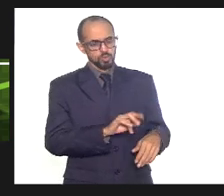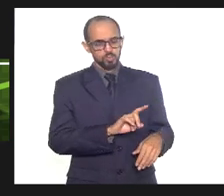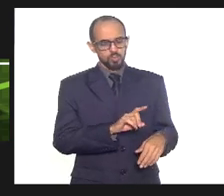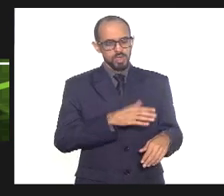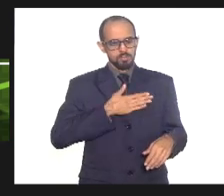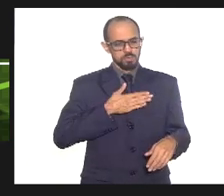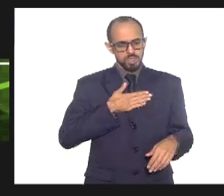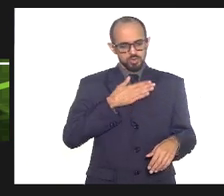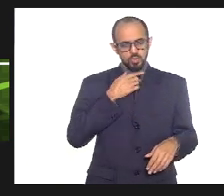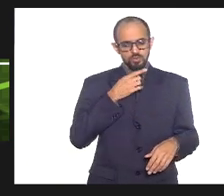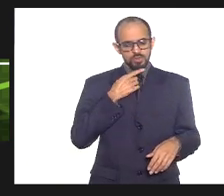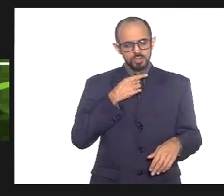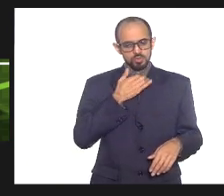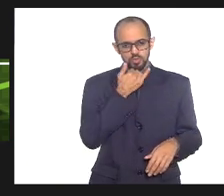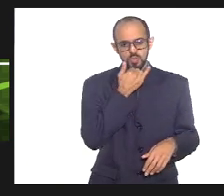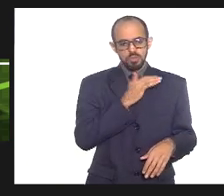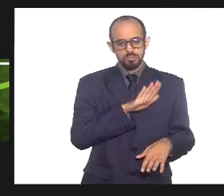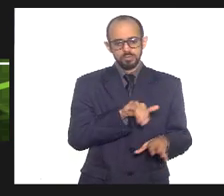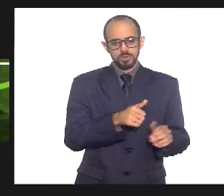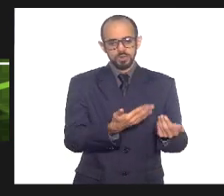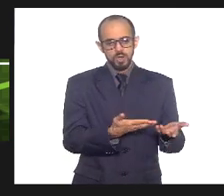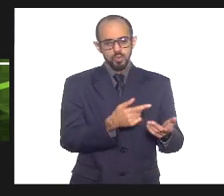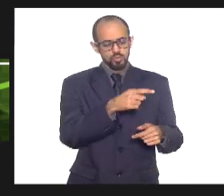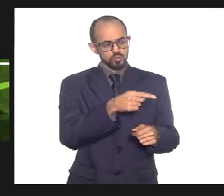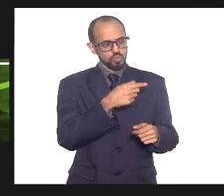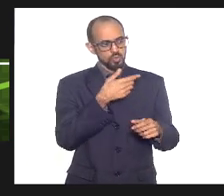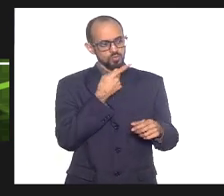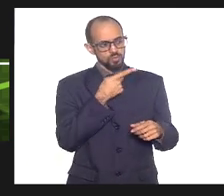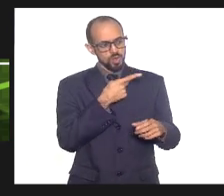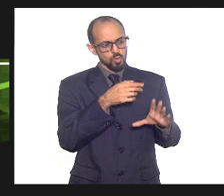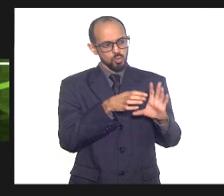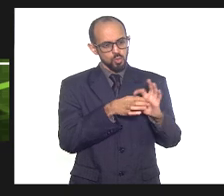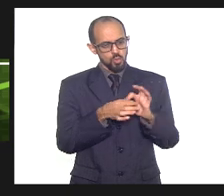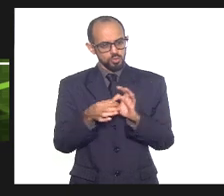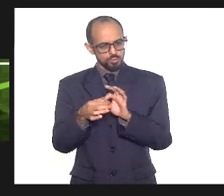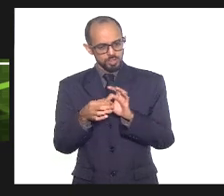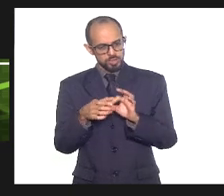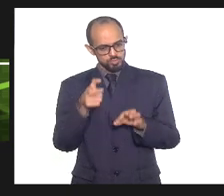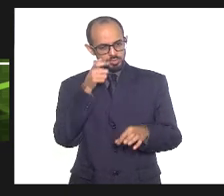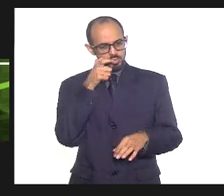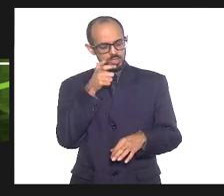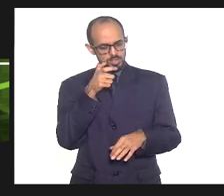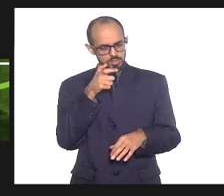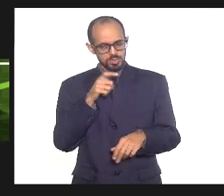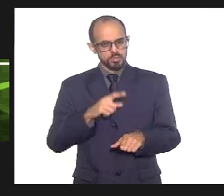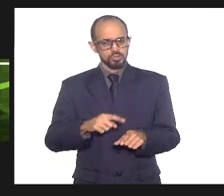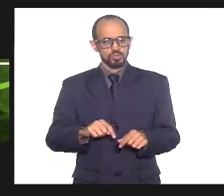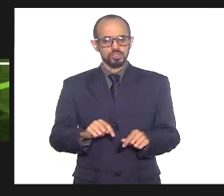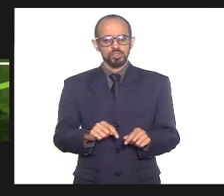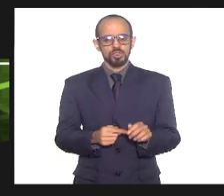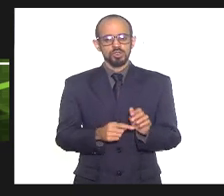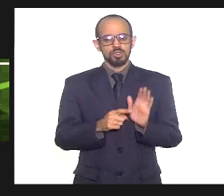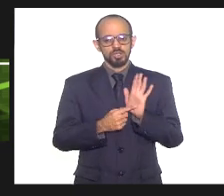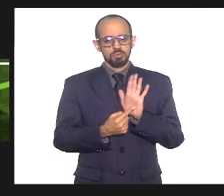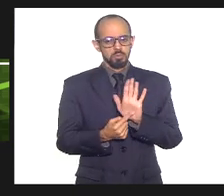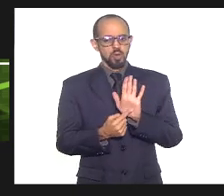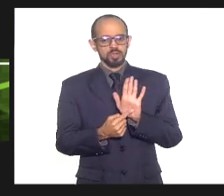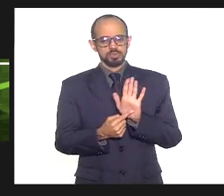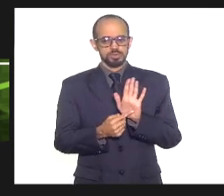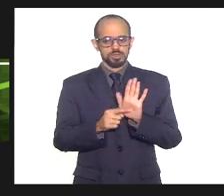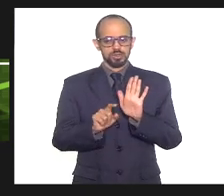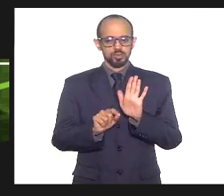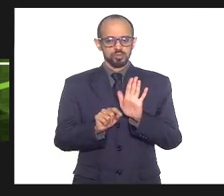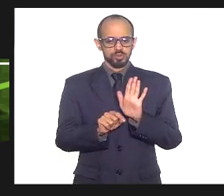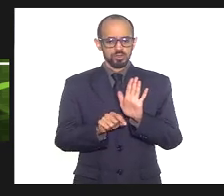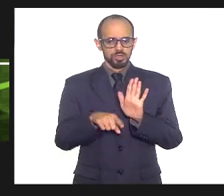O senhor fez um quadro bastante interessante do que está representando